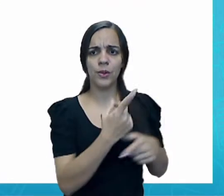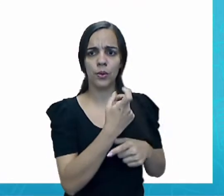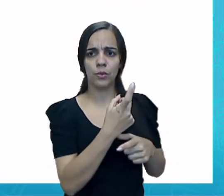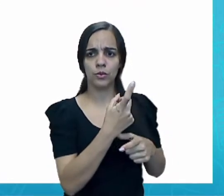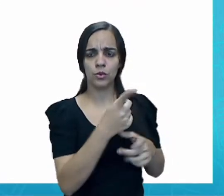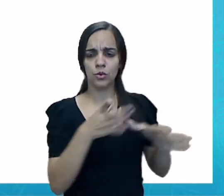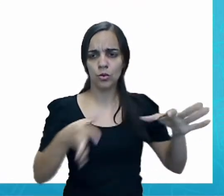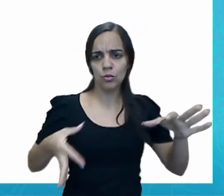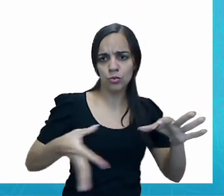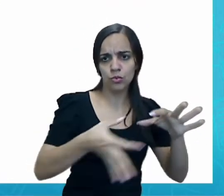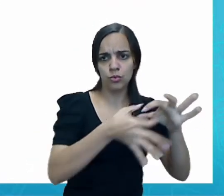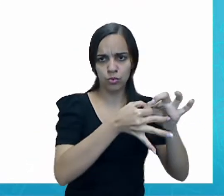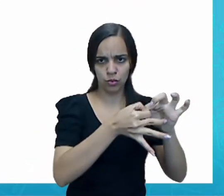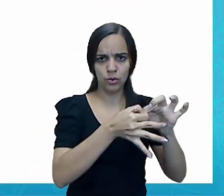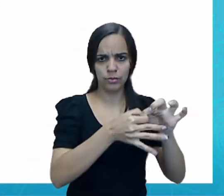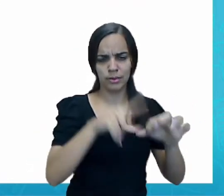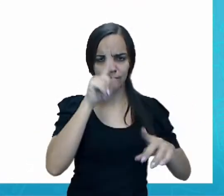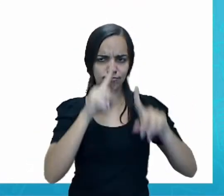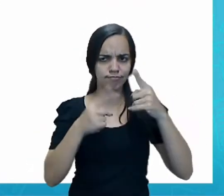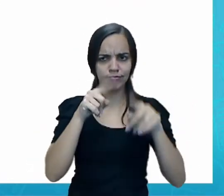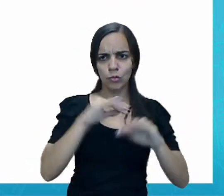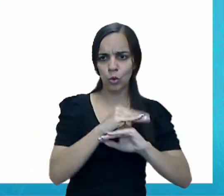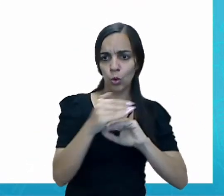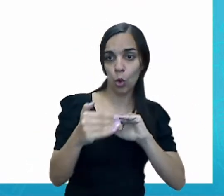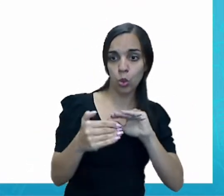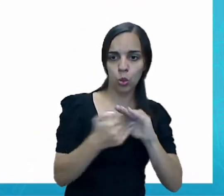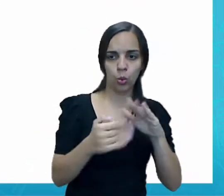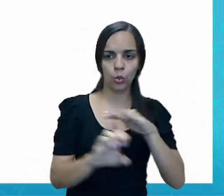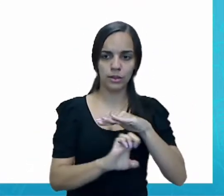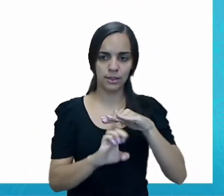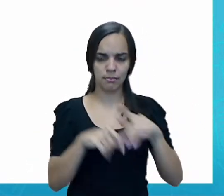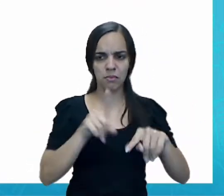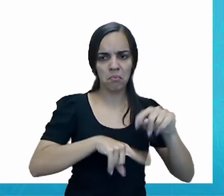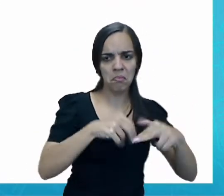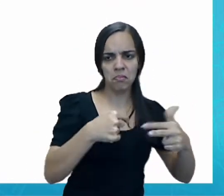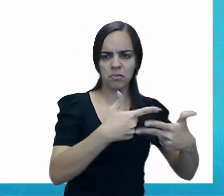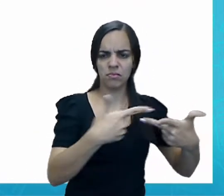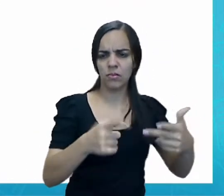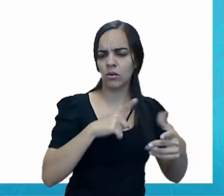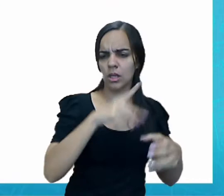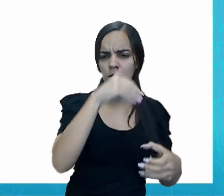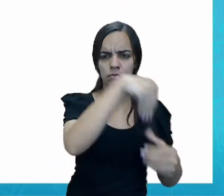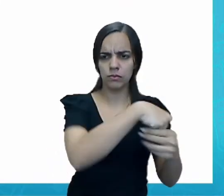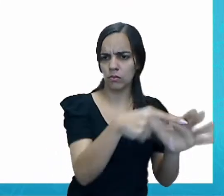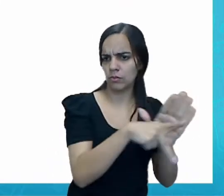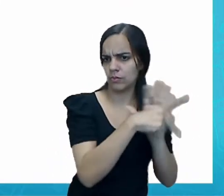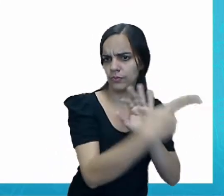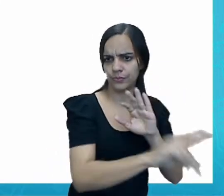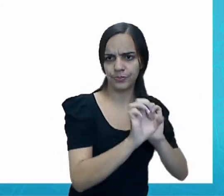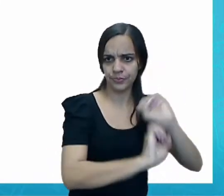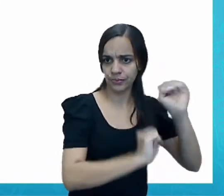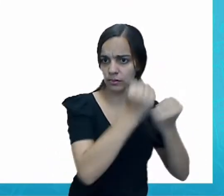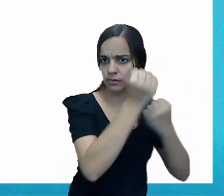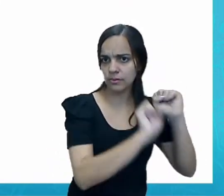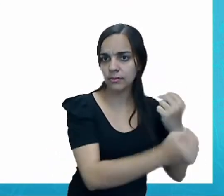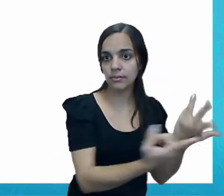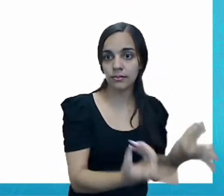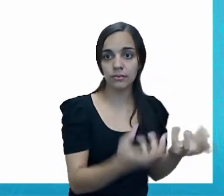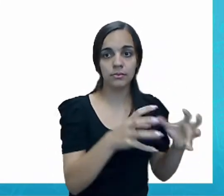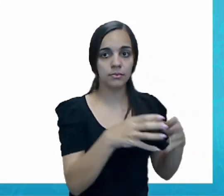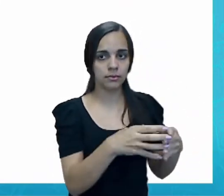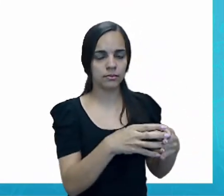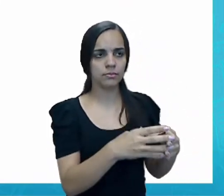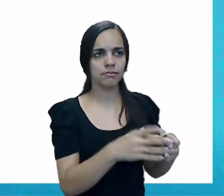que domina toda a produção, desde a obtenção da matéria-prima até a comercialização do produto. Vamos imaginar